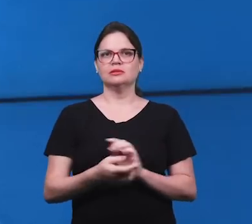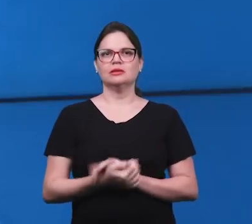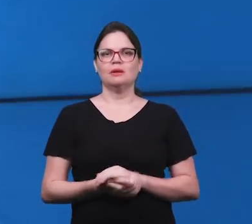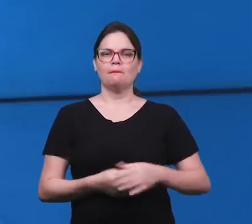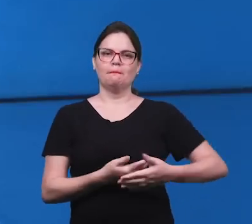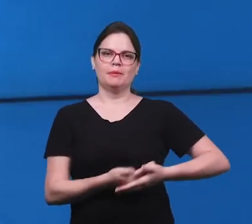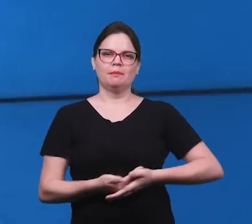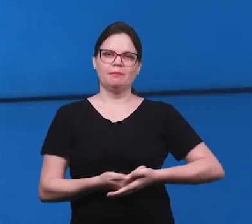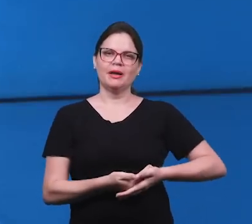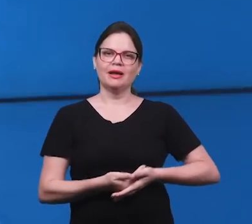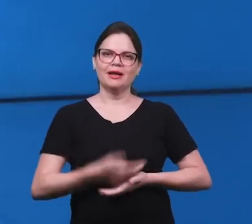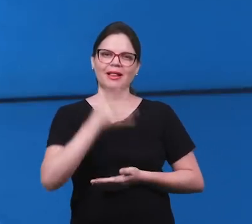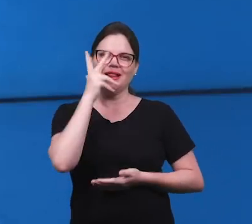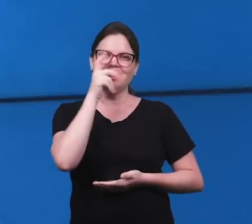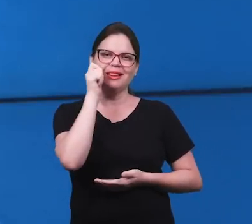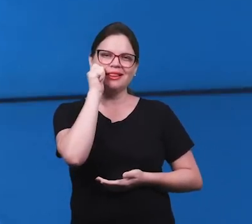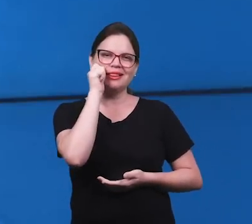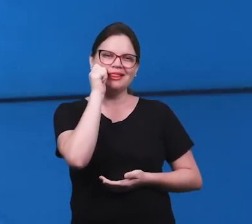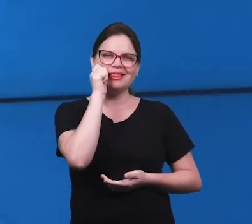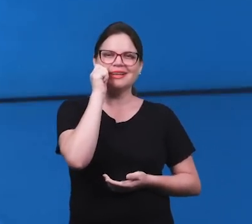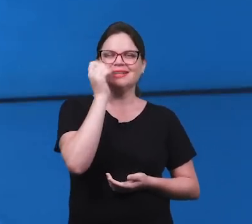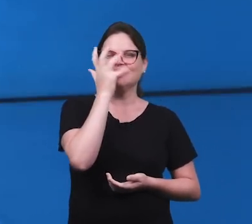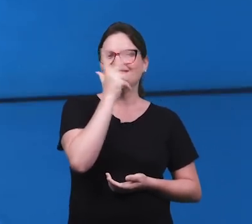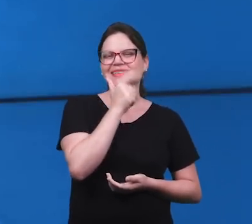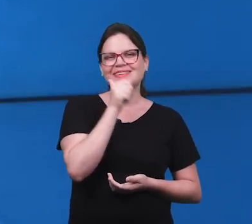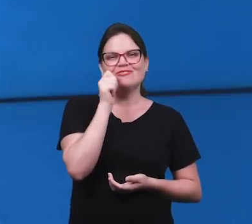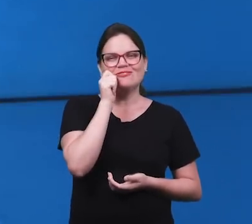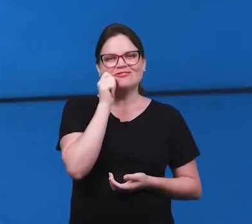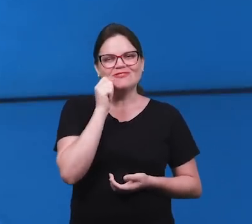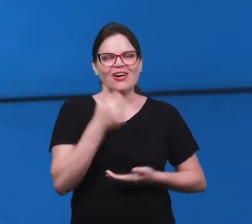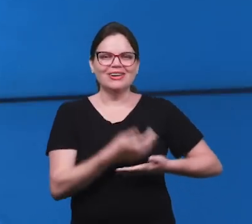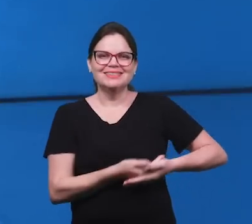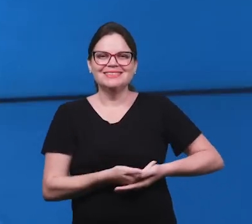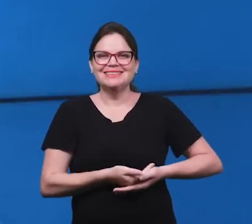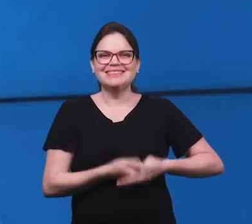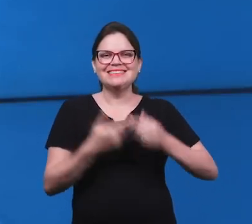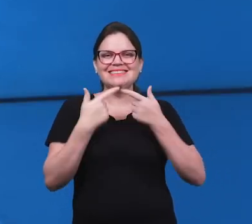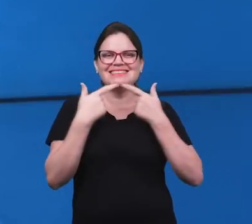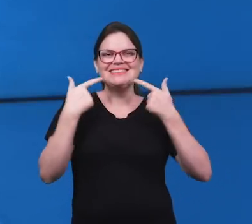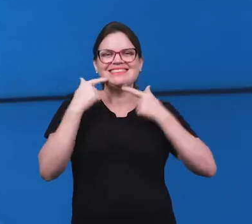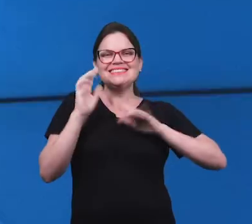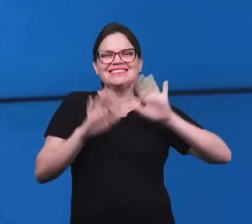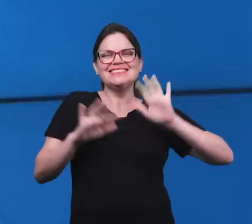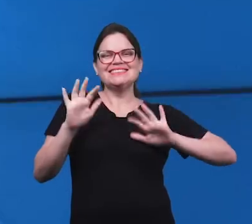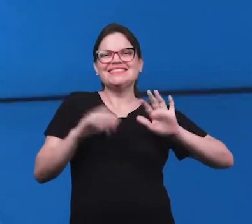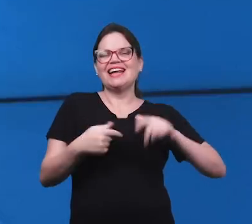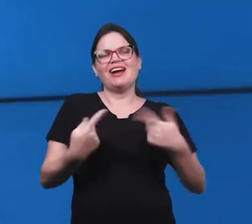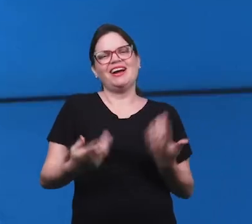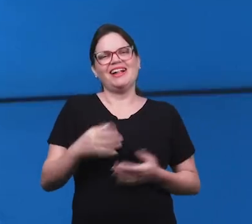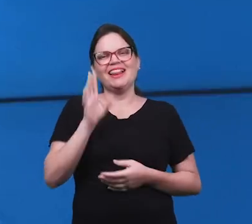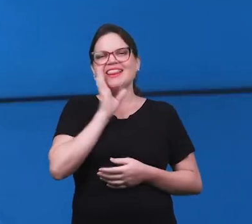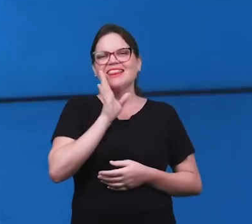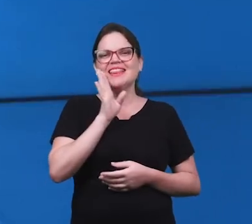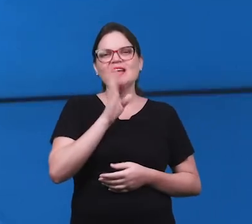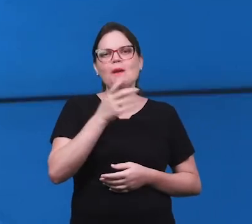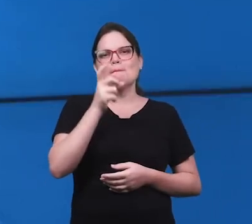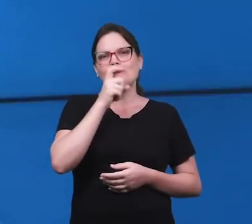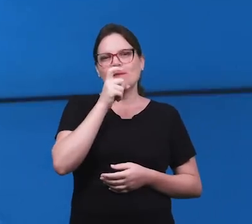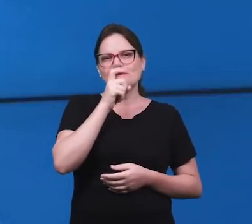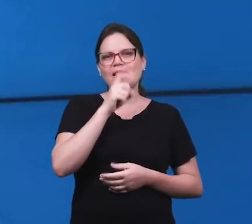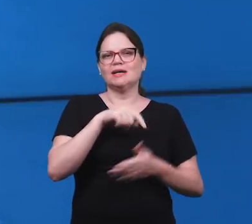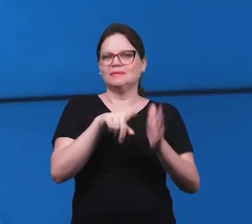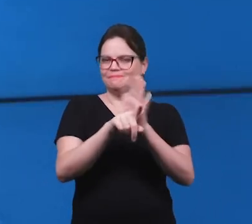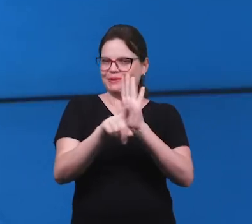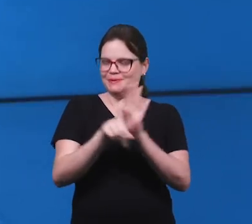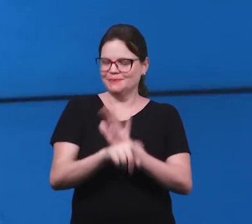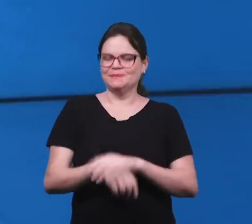Luísa, aquele bebezinho tão lindo, né? Aquela bebezinha, né? Tão linda ali. Juntamente com a participação ali do pai, a pergunta feita